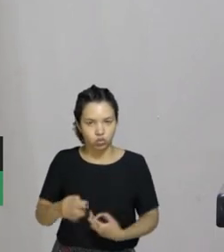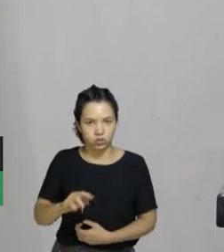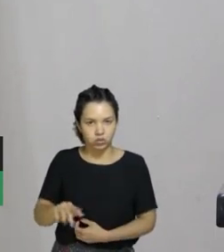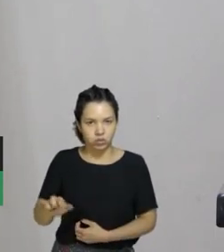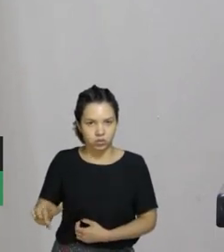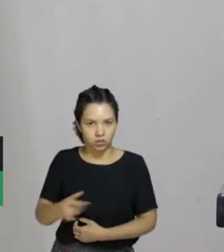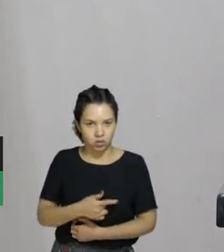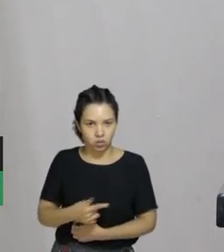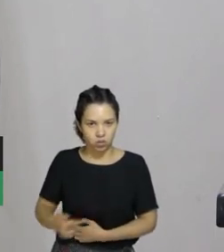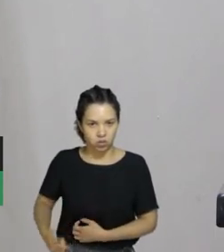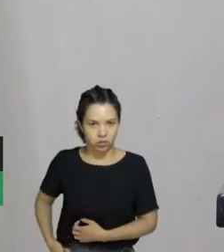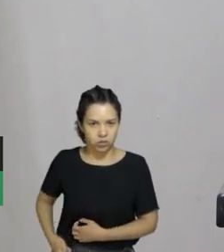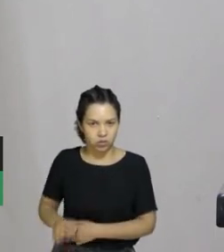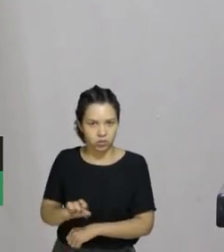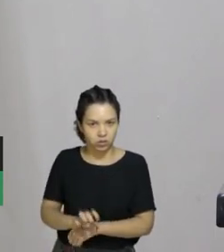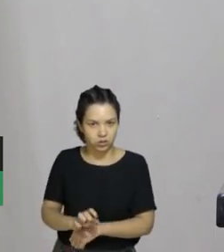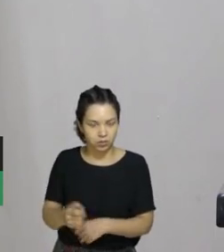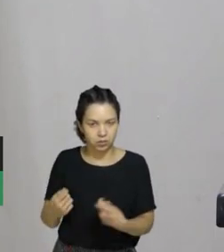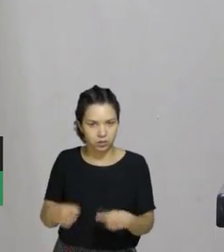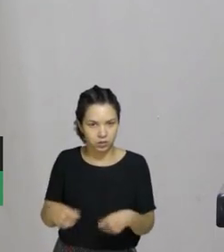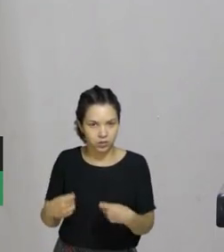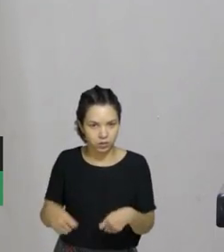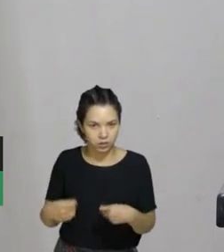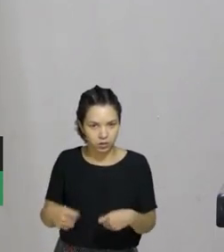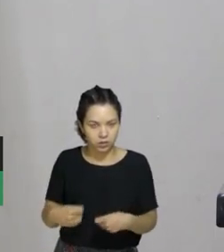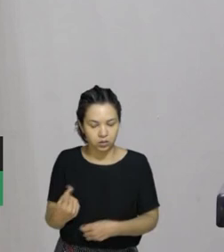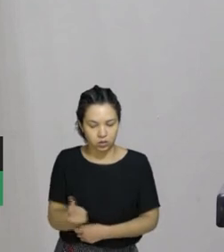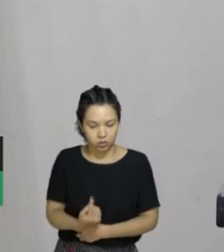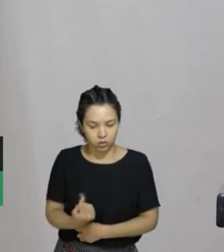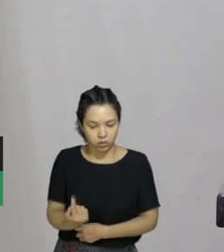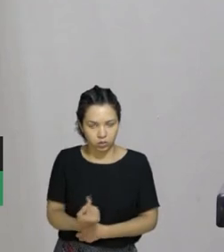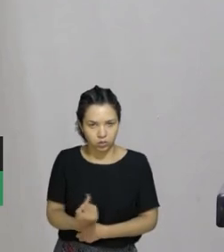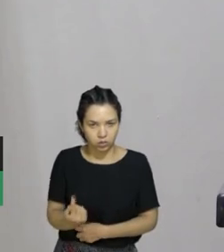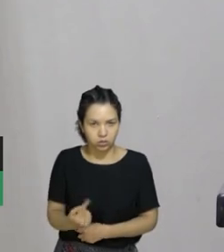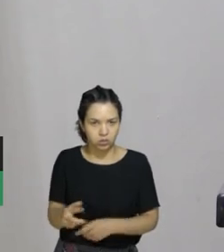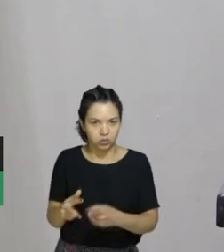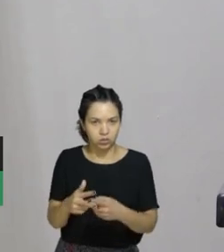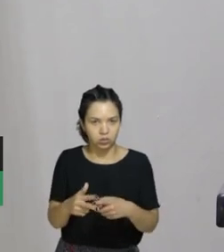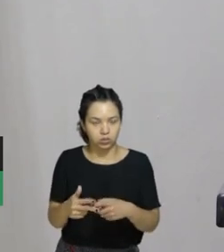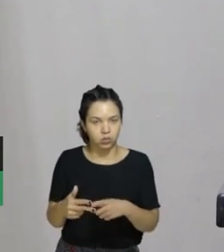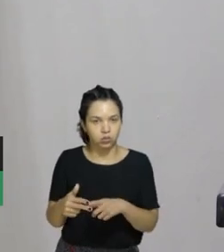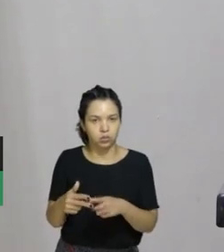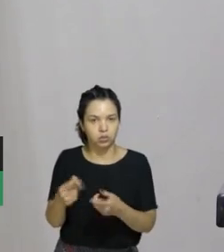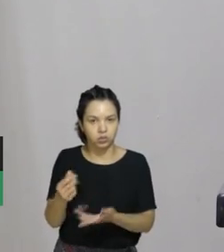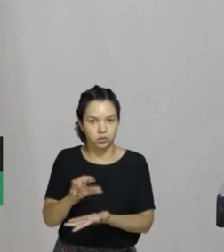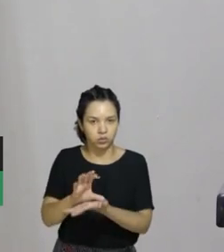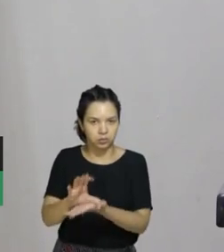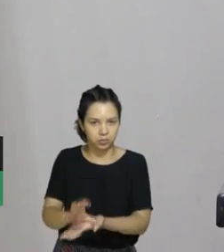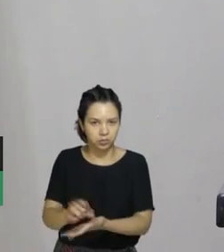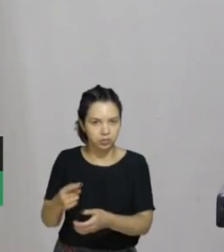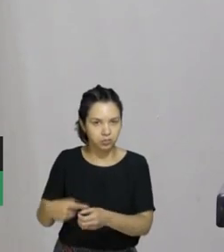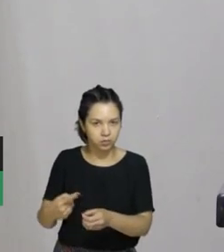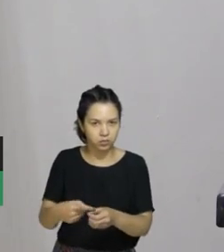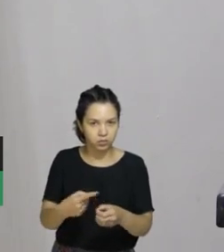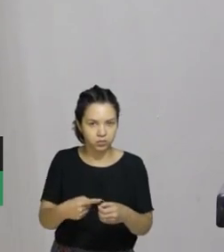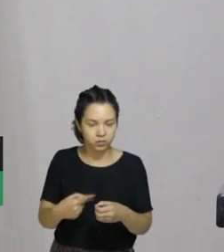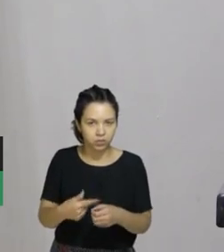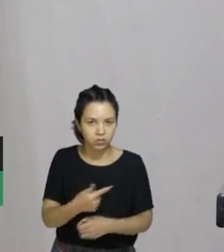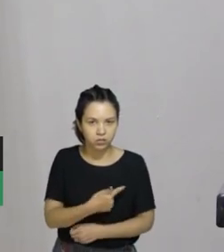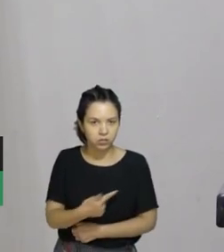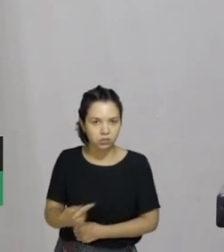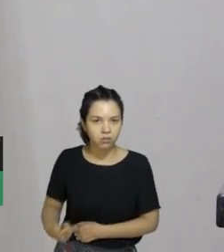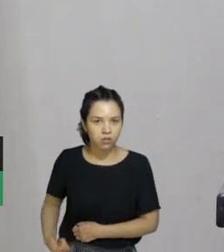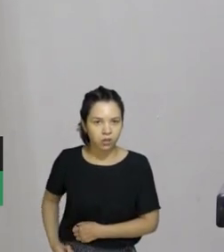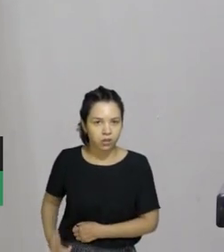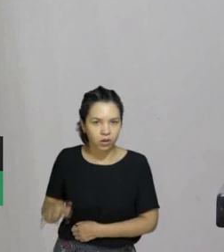estado tenha que custear de forma sozinha a recuperação das cidades catarinenses. O governo federal,